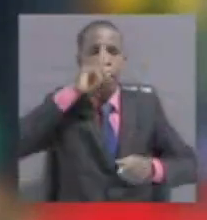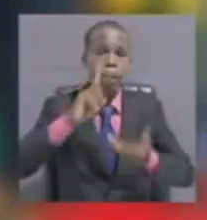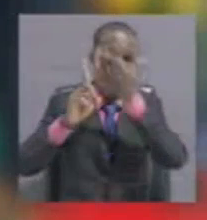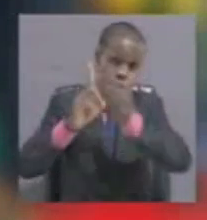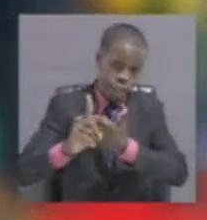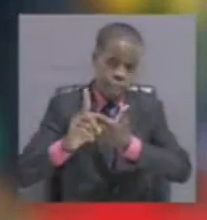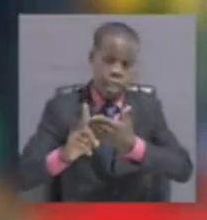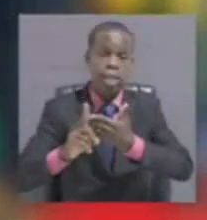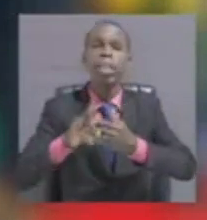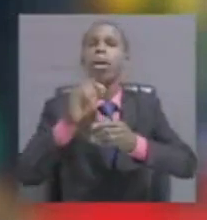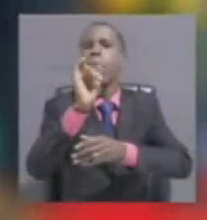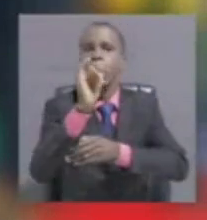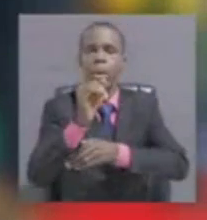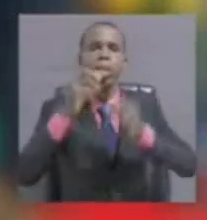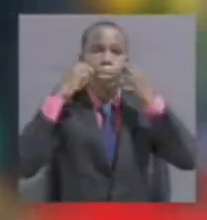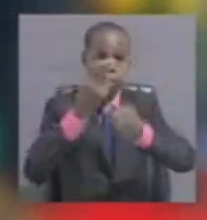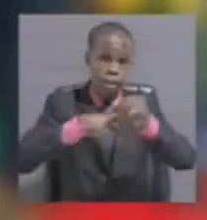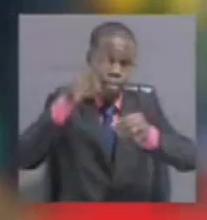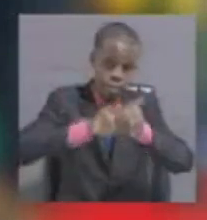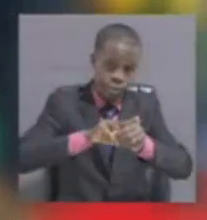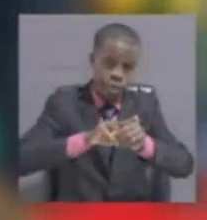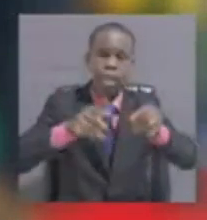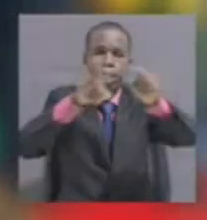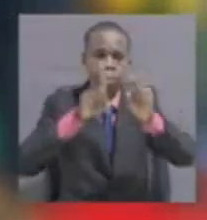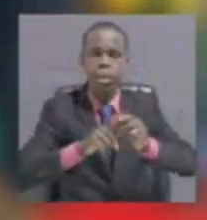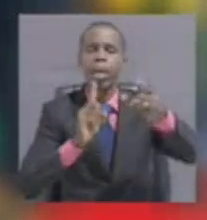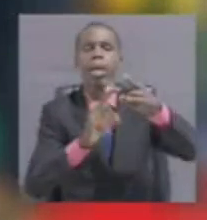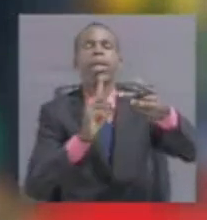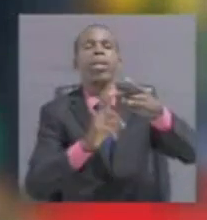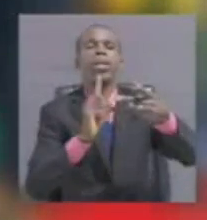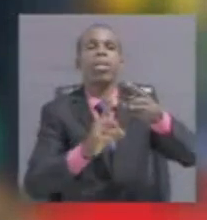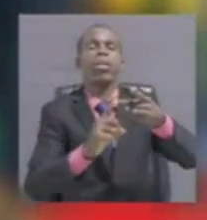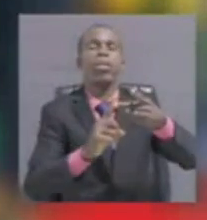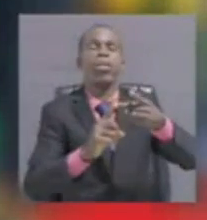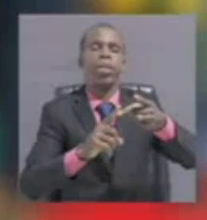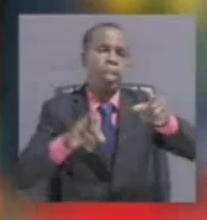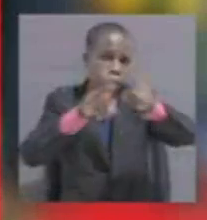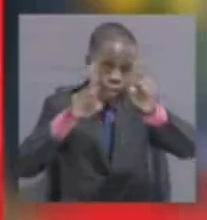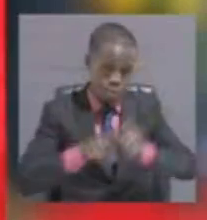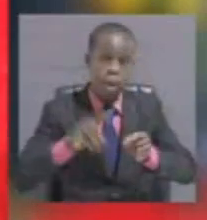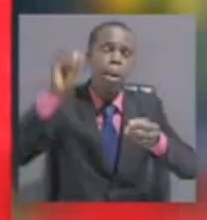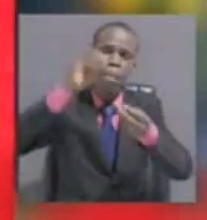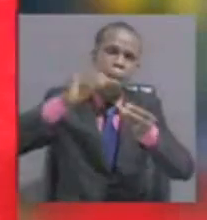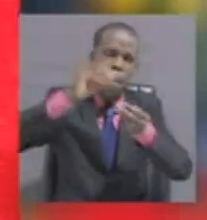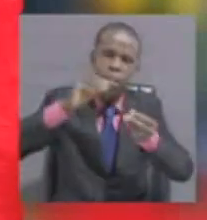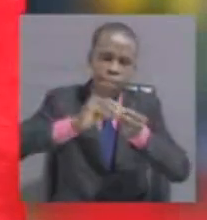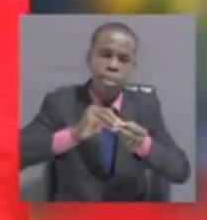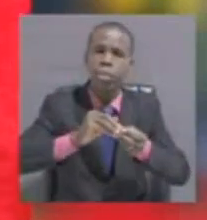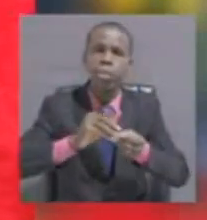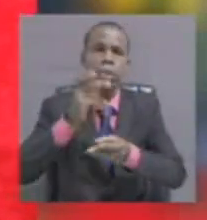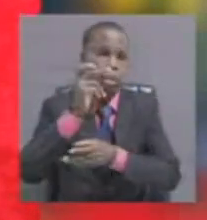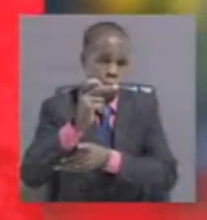Rosa Escovalo e Arlete Borges, do MPLA, e Adalberto Costa Júnior e Abel